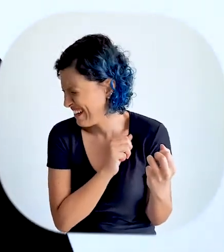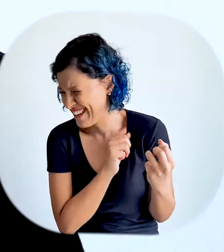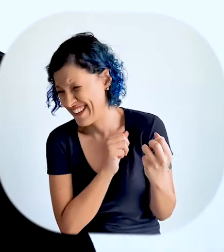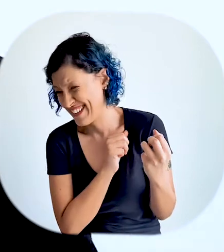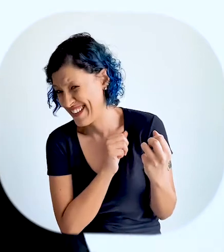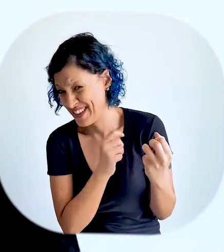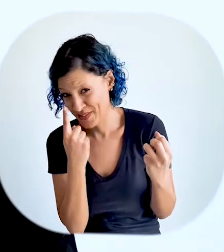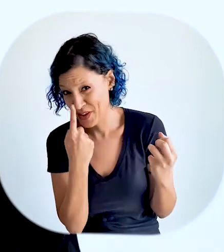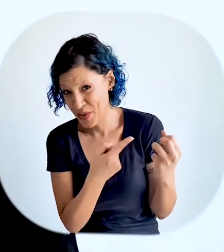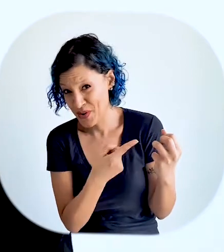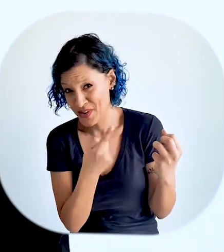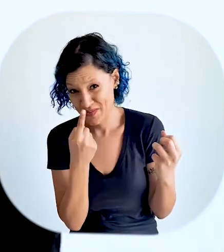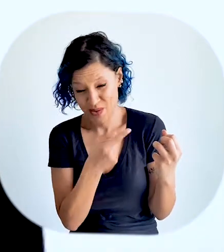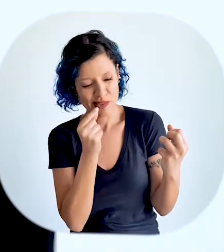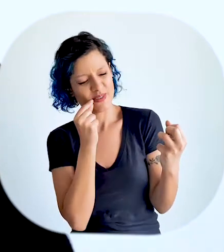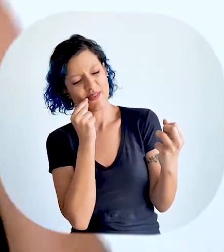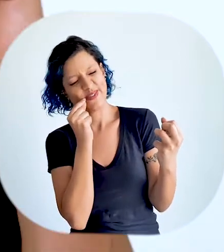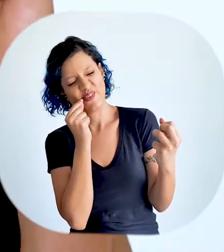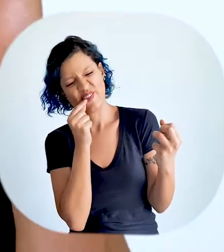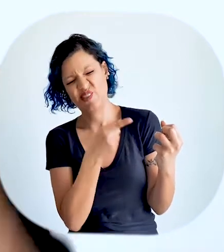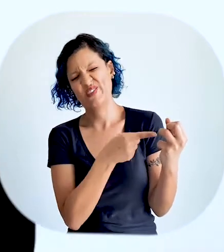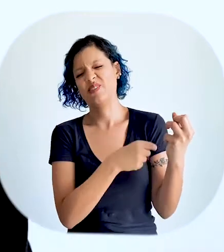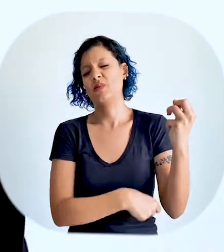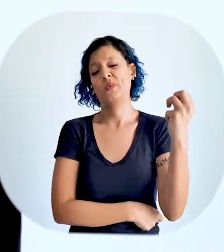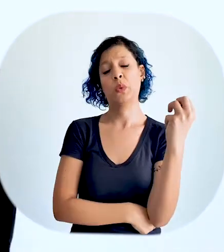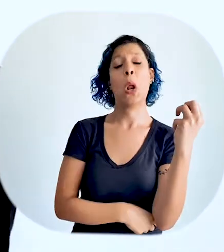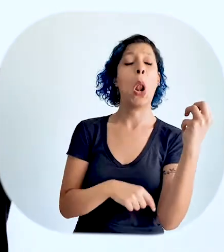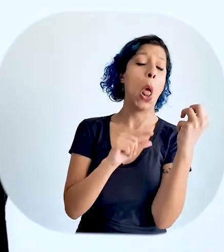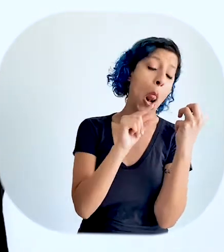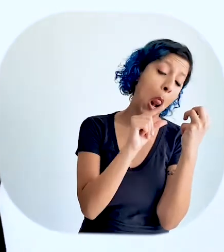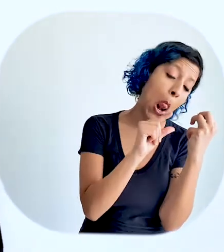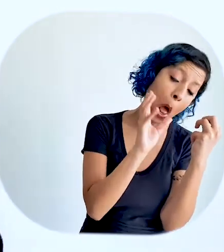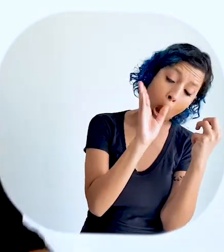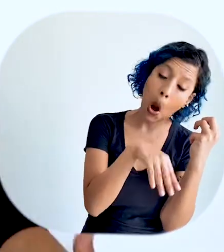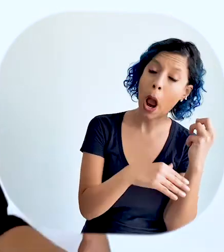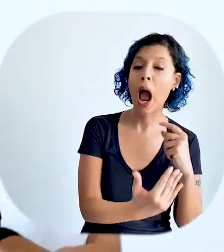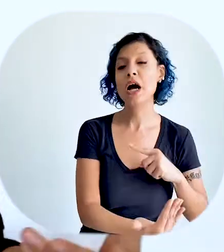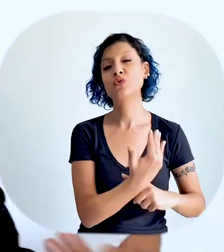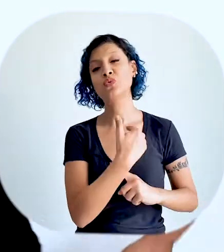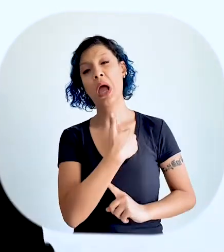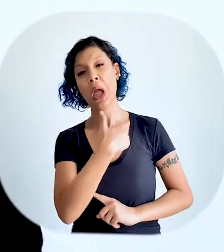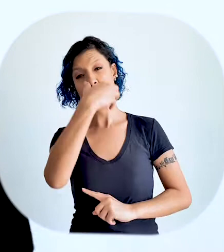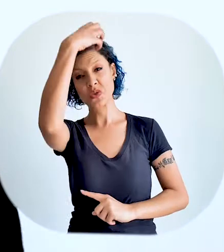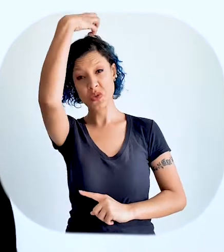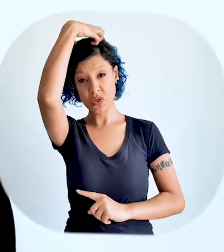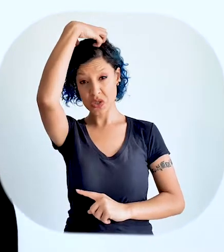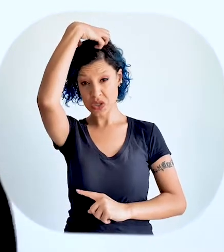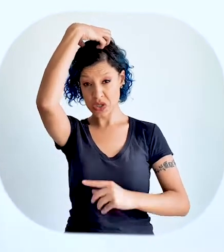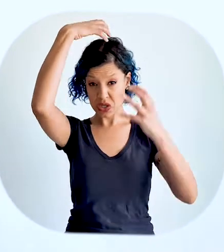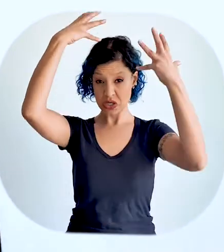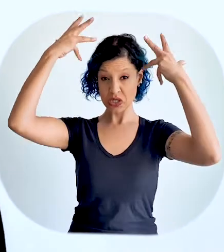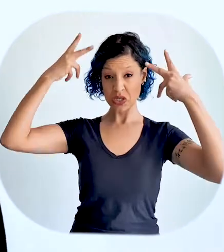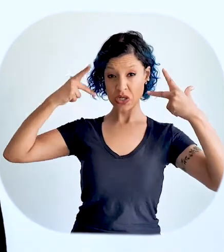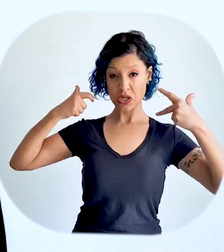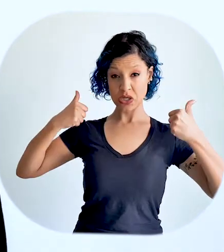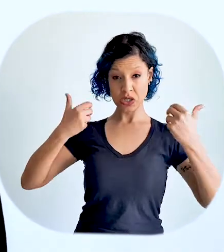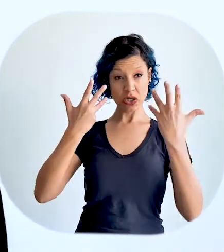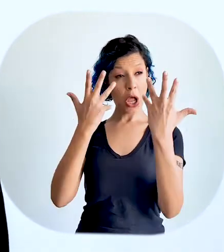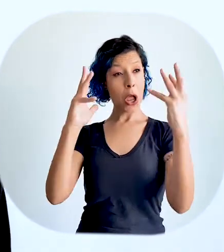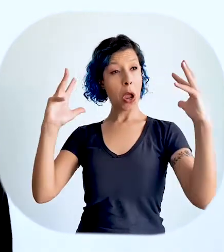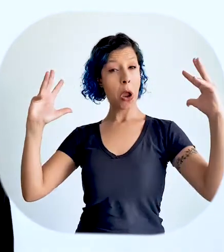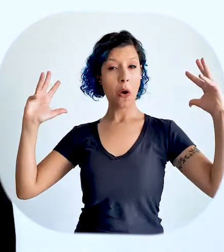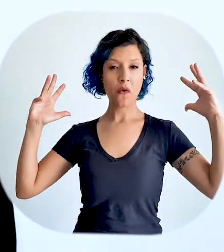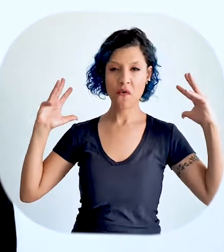Vocês ouviram? Vocês ouviram? Um ratinho tão pequenininho querendo defender o rei da selva. Eu vou te